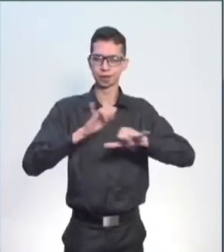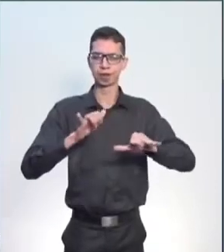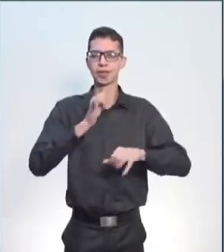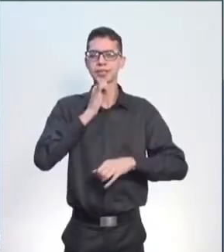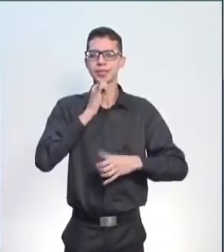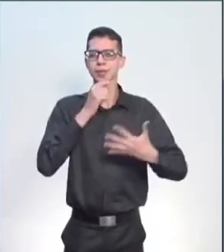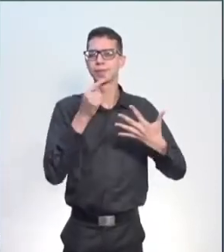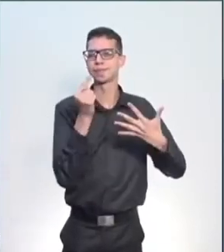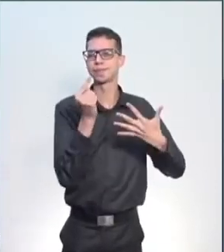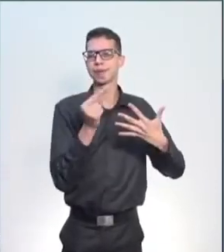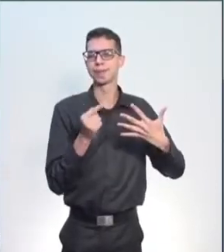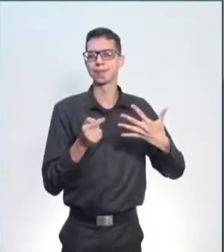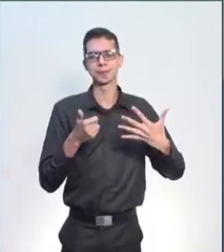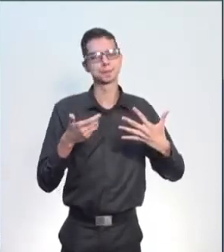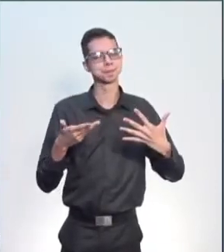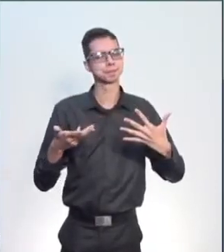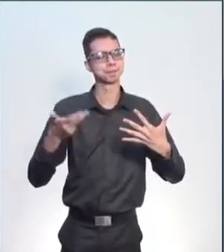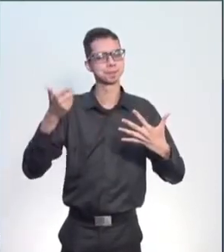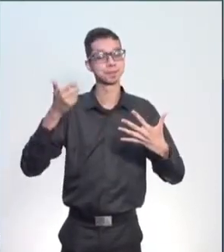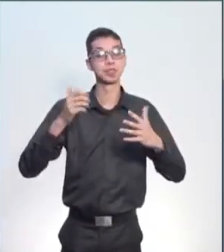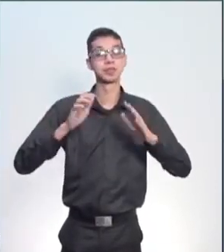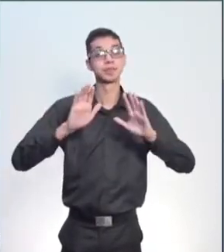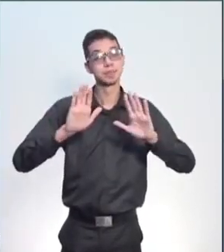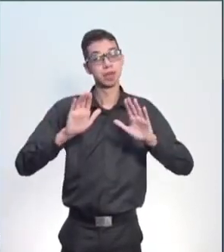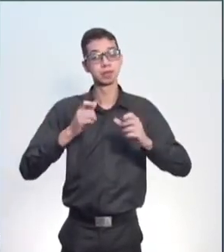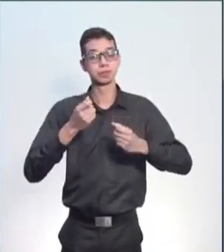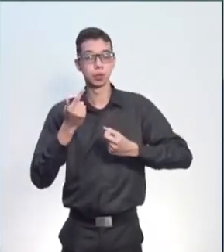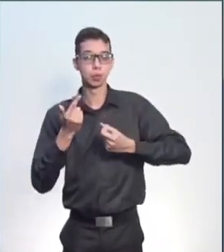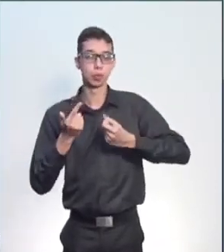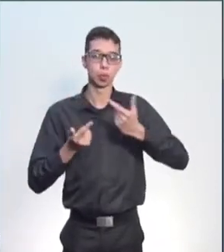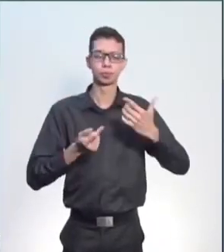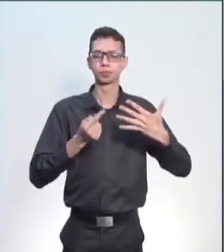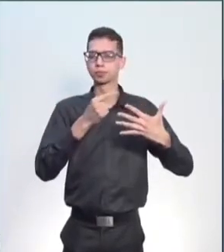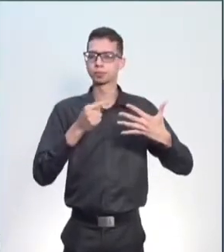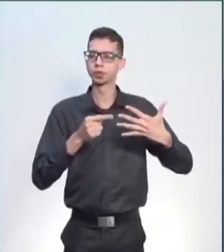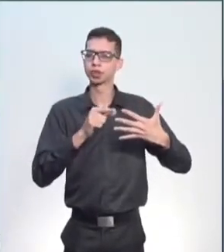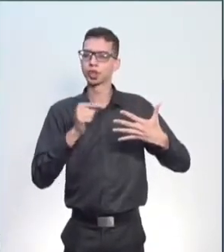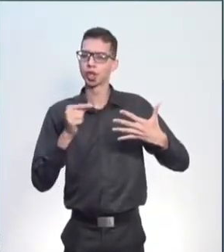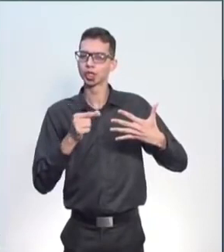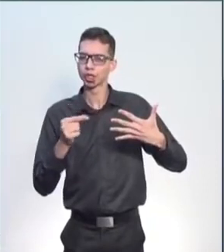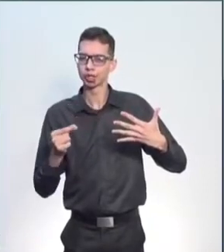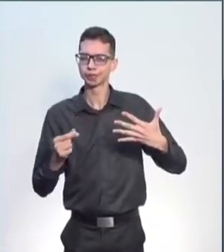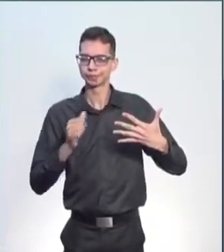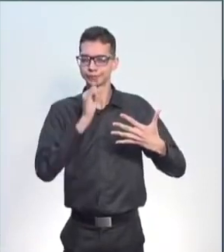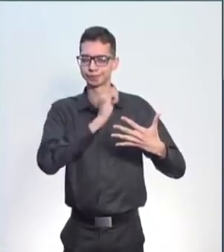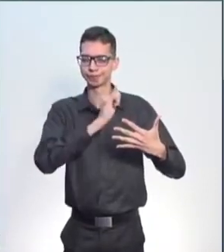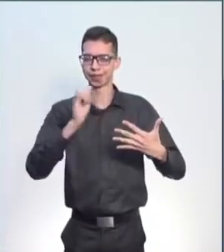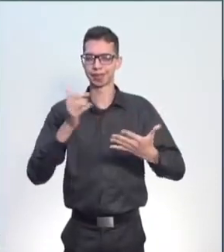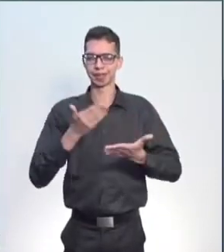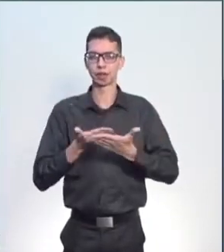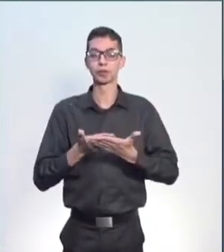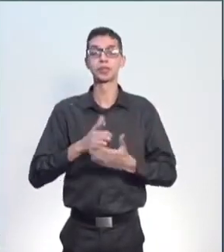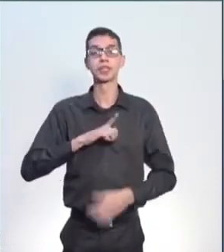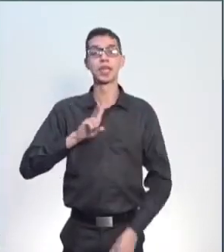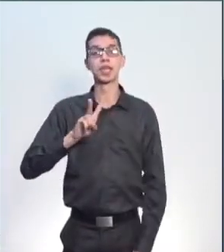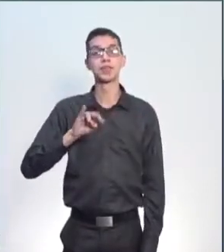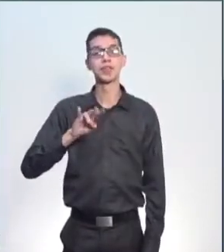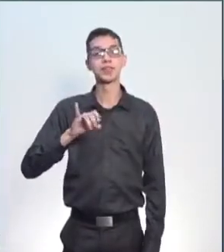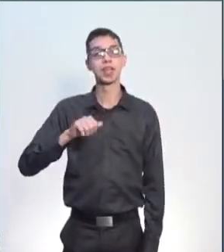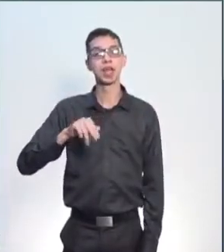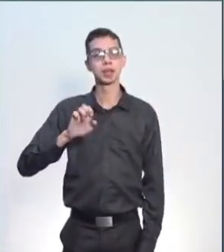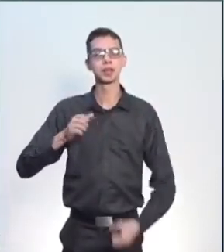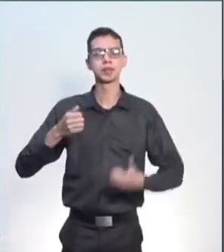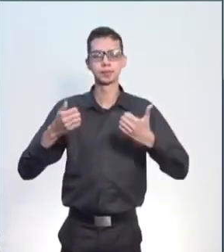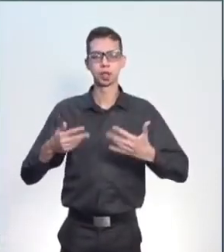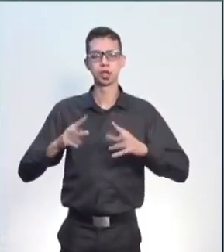né, alguns para poder enriquecer a nossa aula. Nesse sentido, a Viviane comentou sobre o Bolsa Família, o